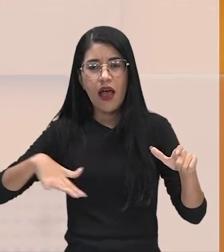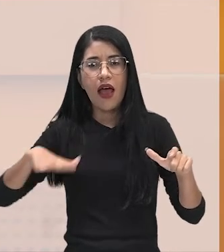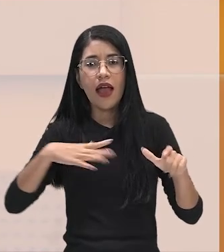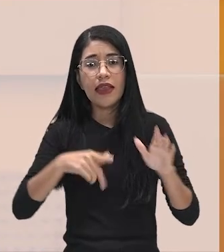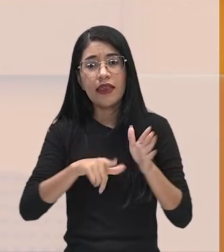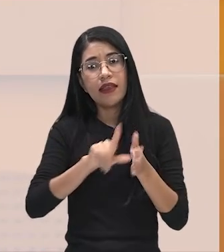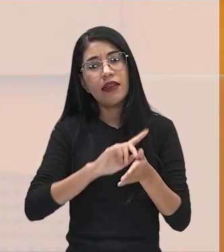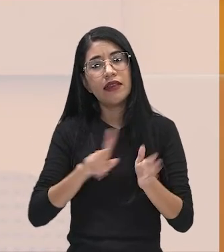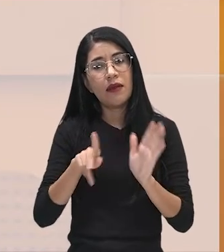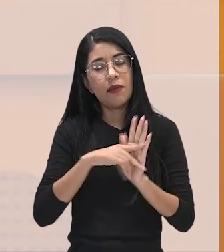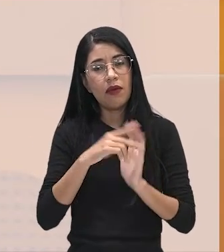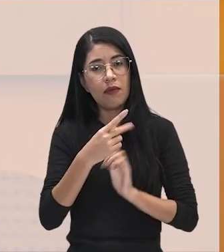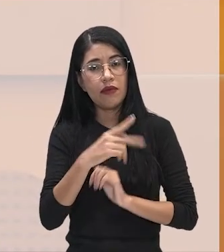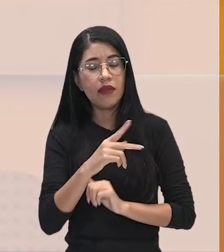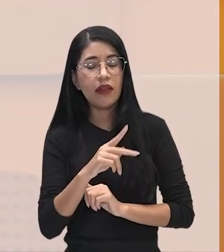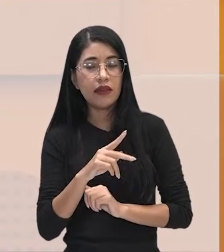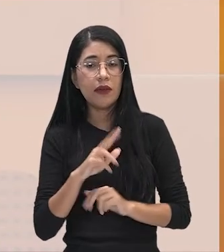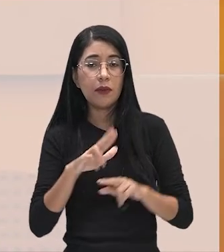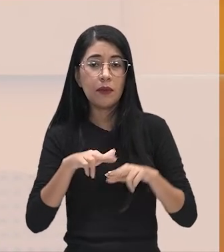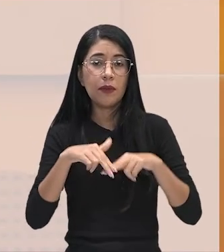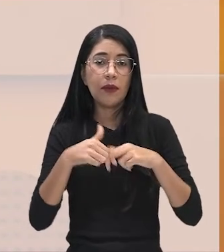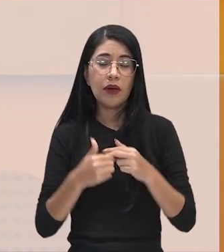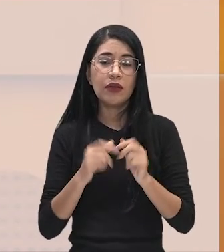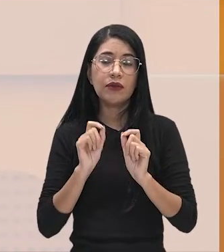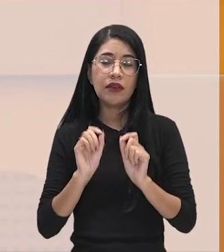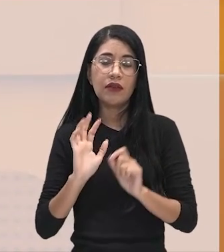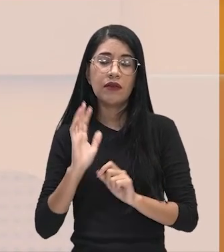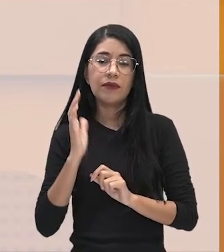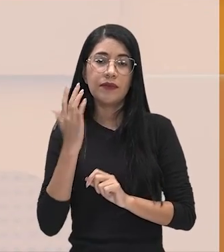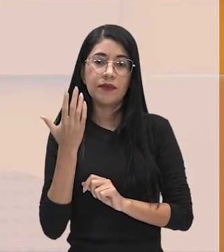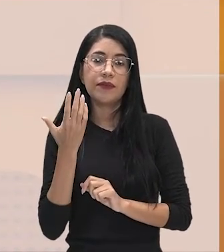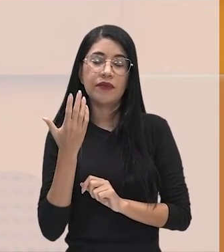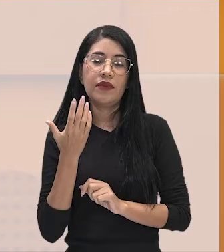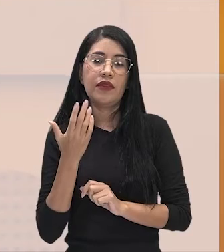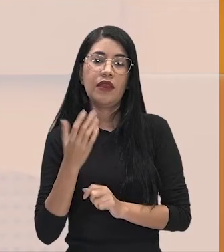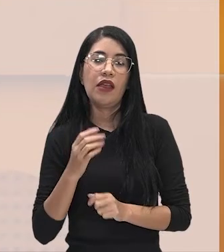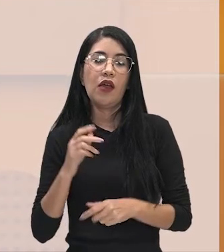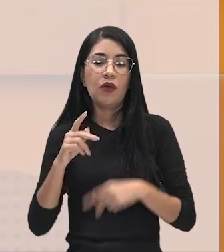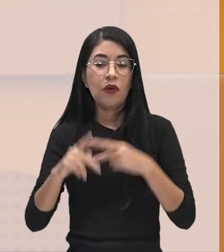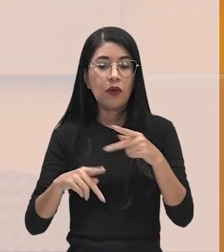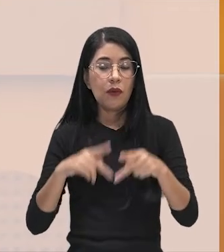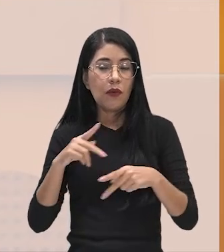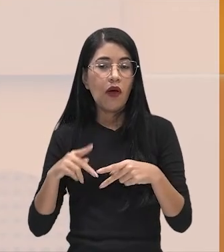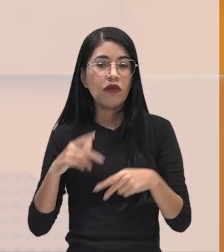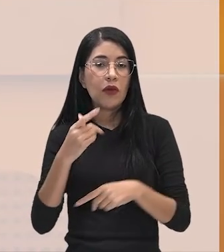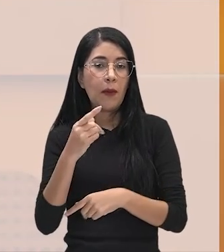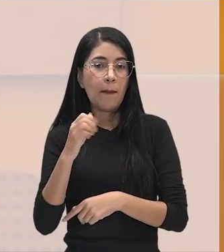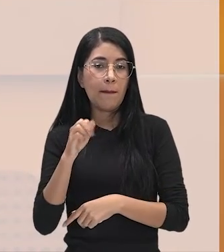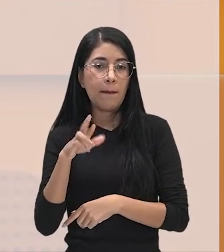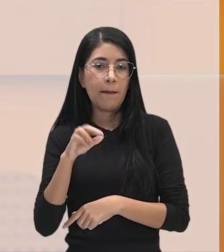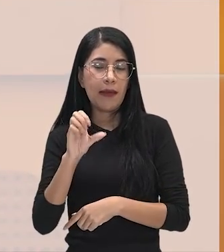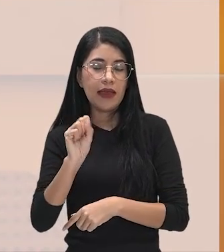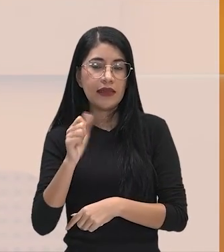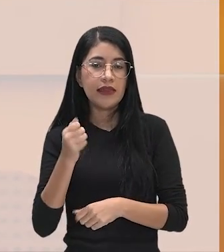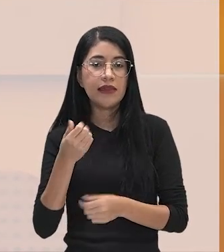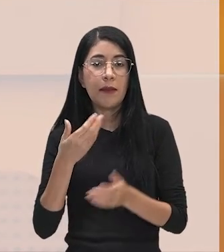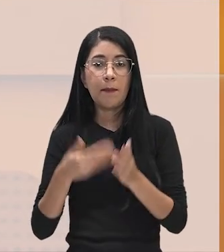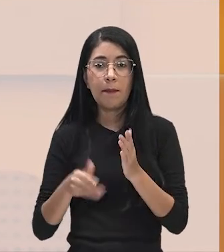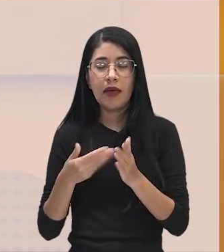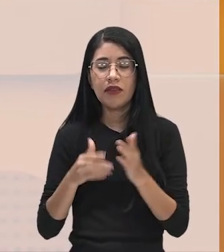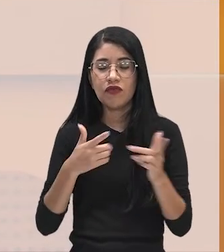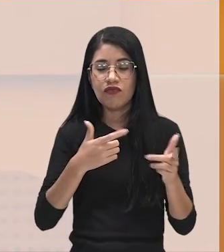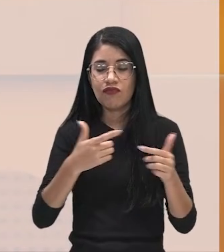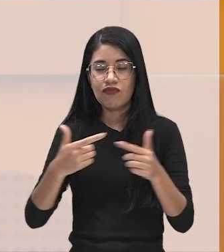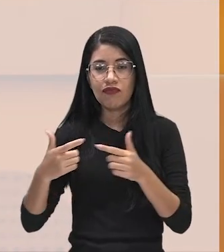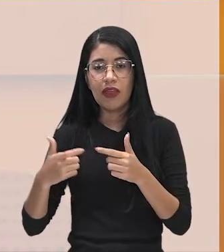e exatamente por isso eles vão, então, aí, né, fazer com que esses povos persas percam, então, aí as lutas. Mas antes